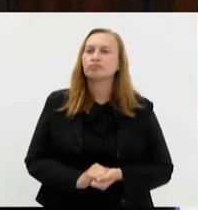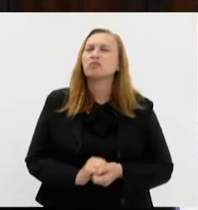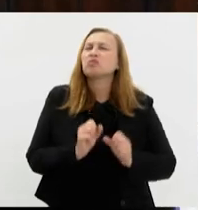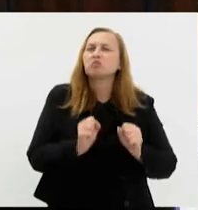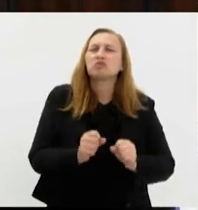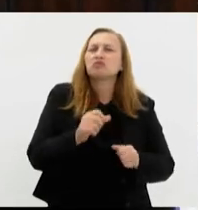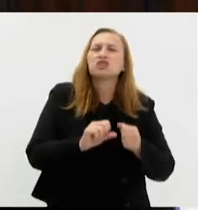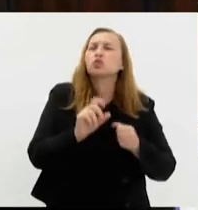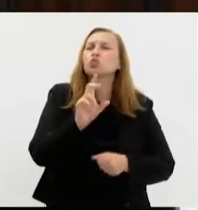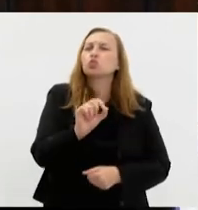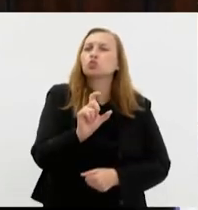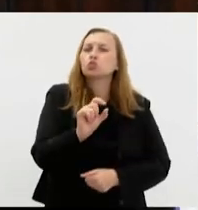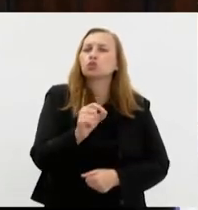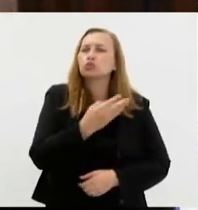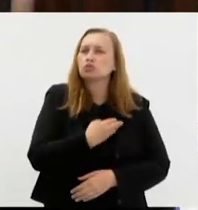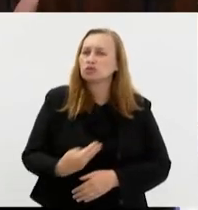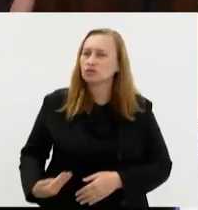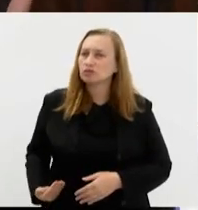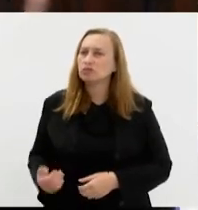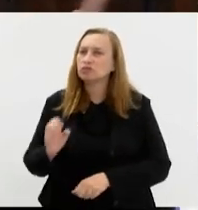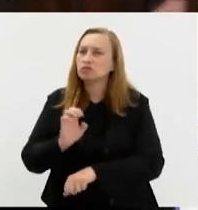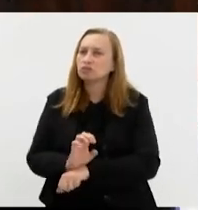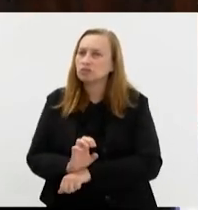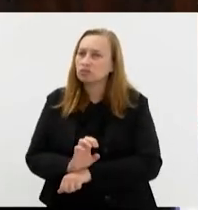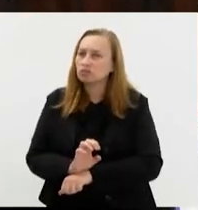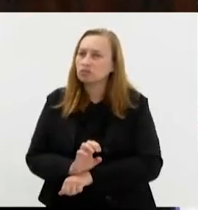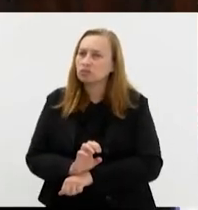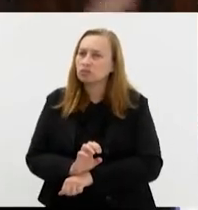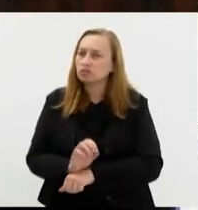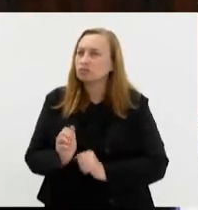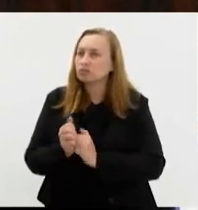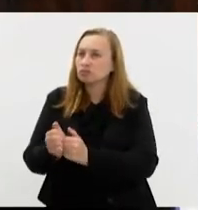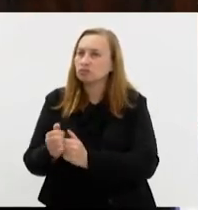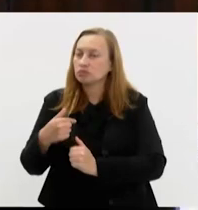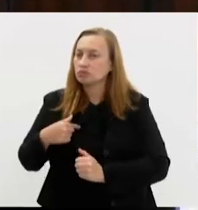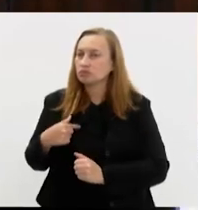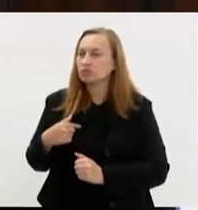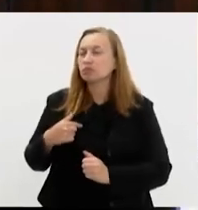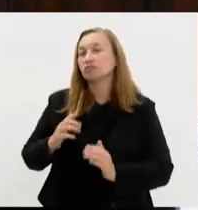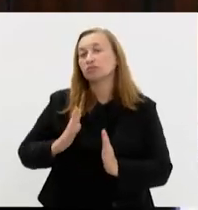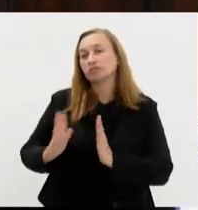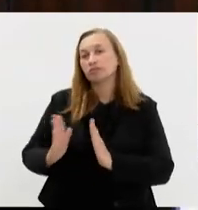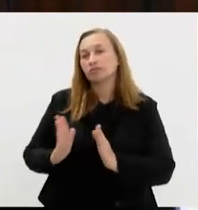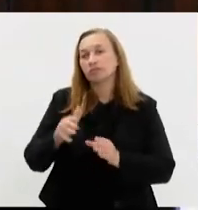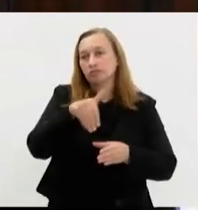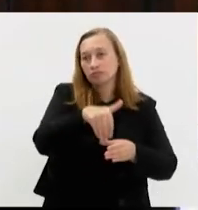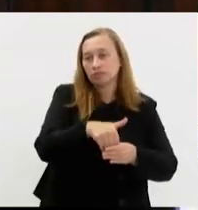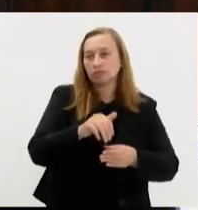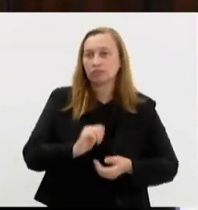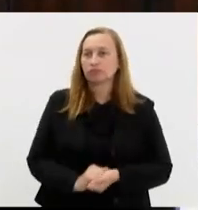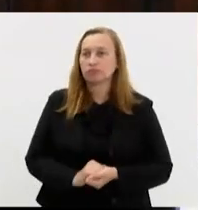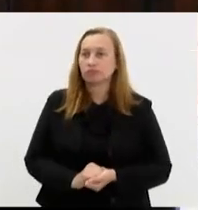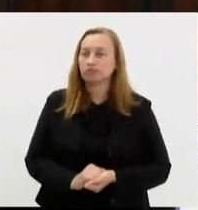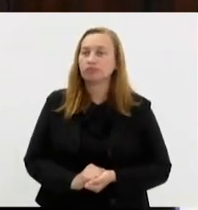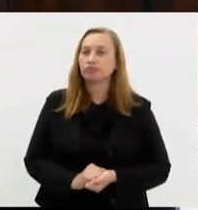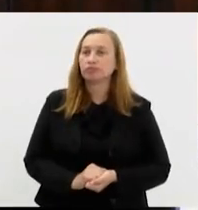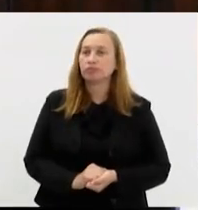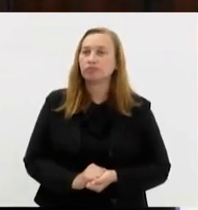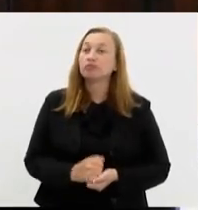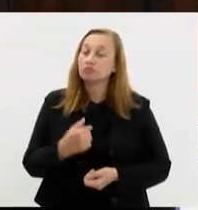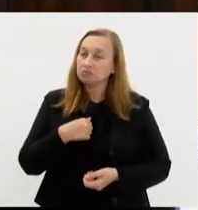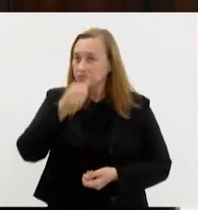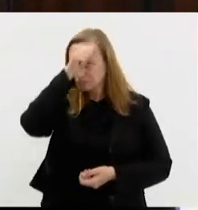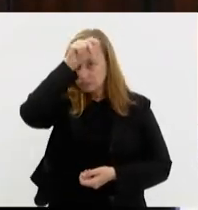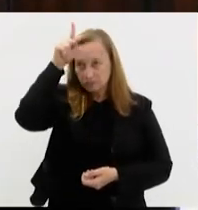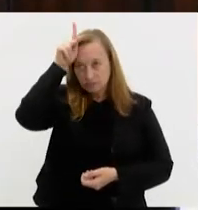fazer eu governador de estado sigo o governador mas estou em campanha eu Presidente da República sigo o presidente mas estou em campanha eu